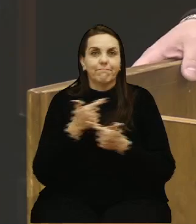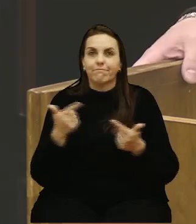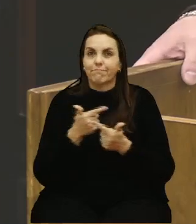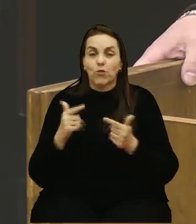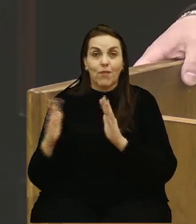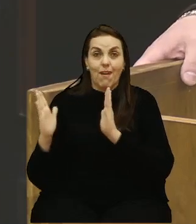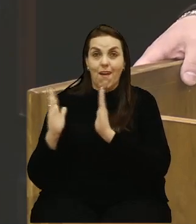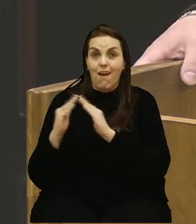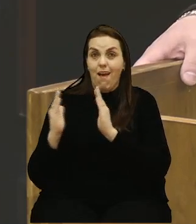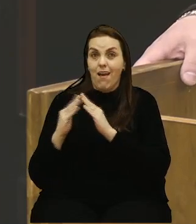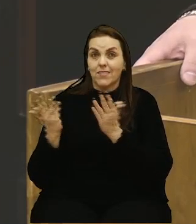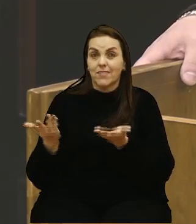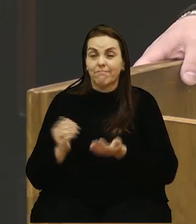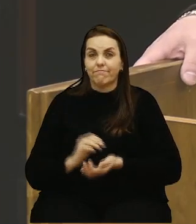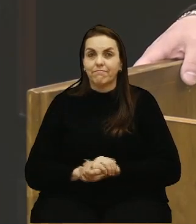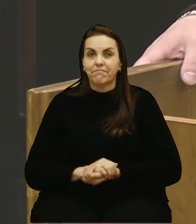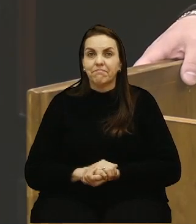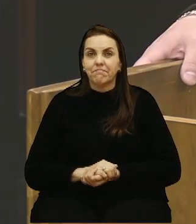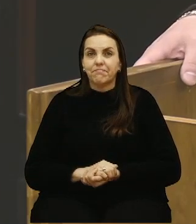para morar,